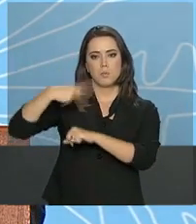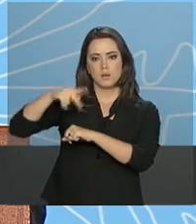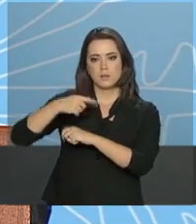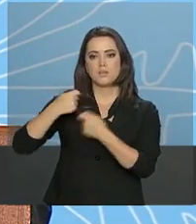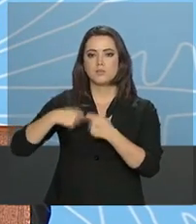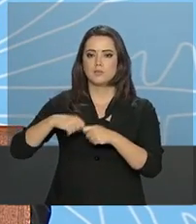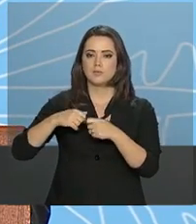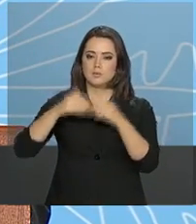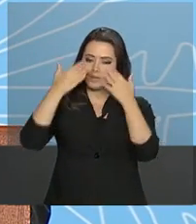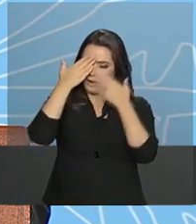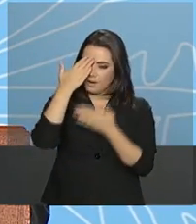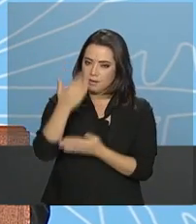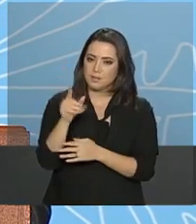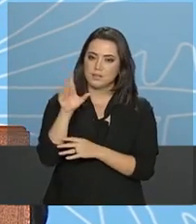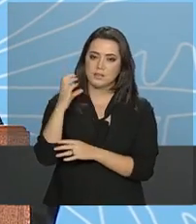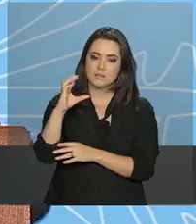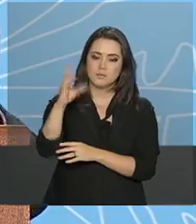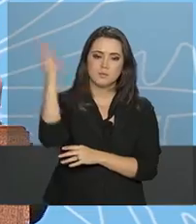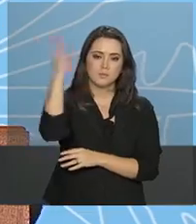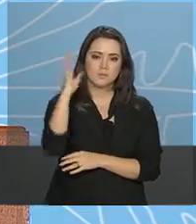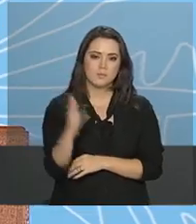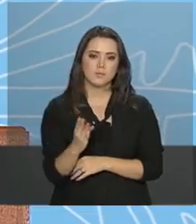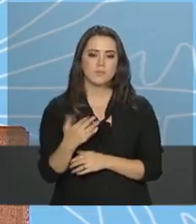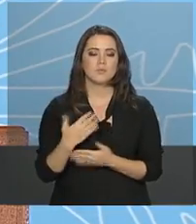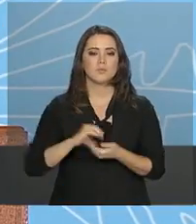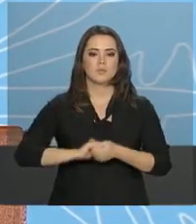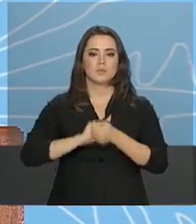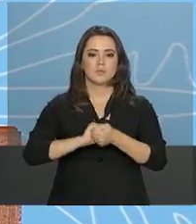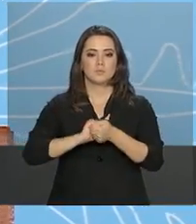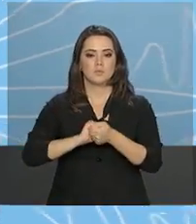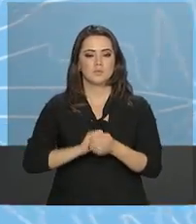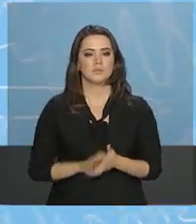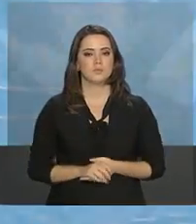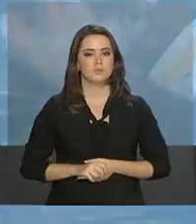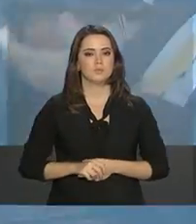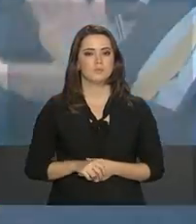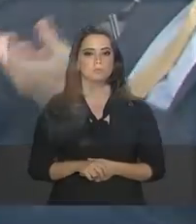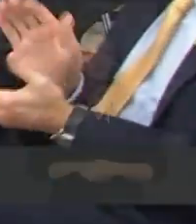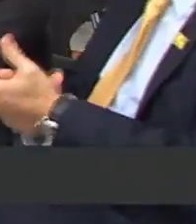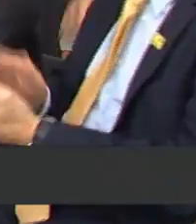muito à ciência brasileira. Meus cumprimentos.